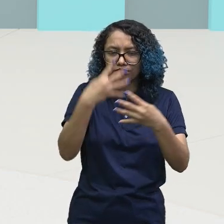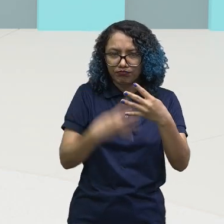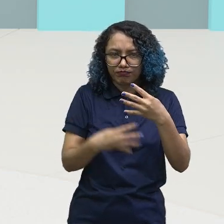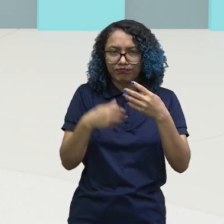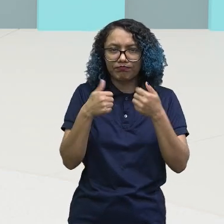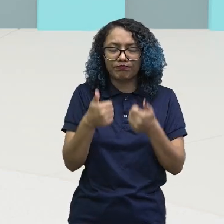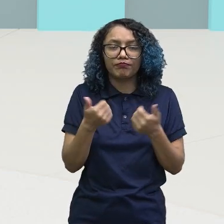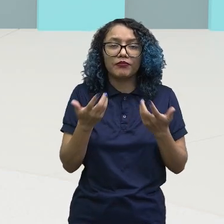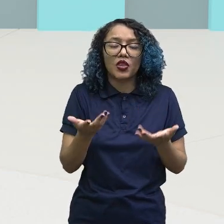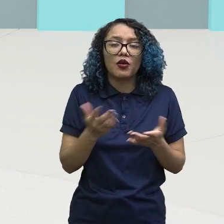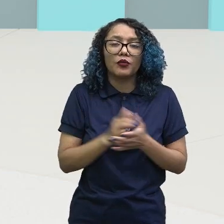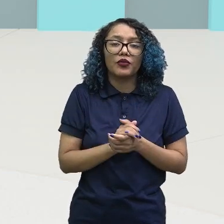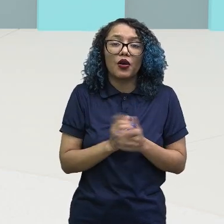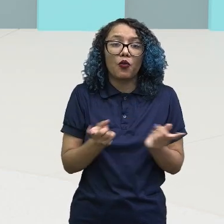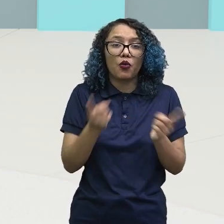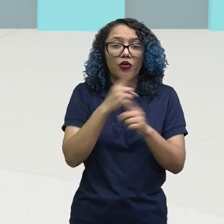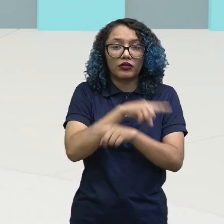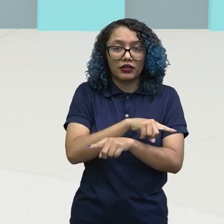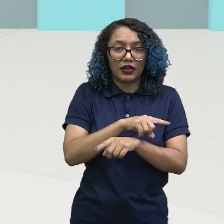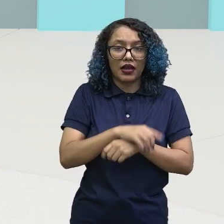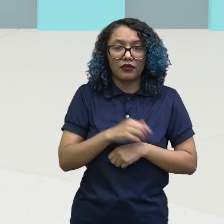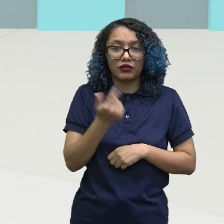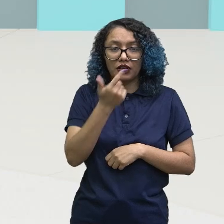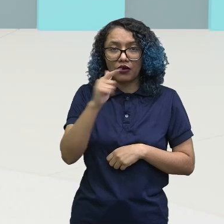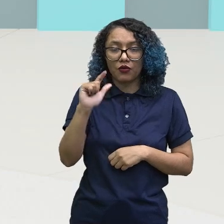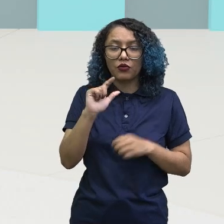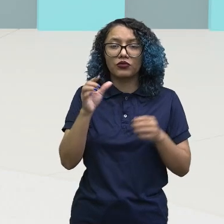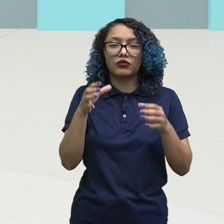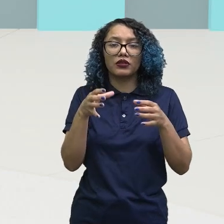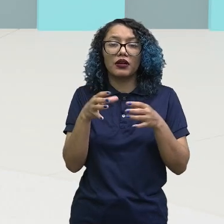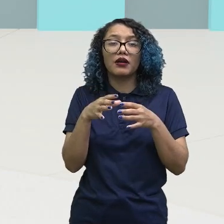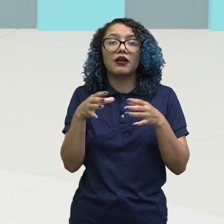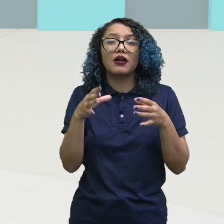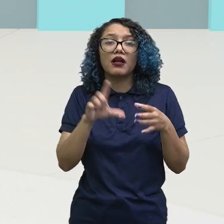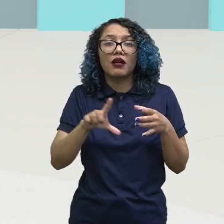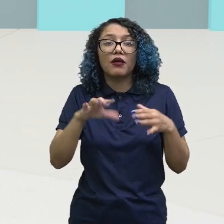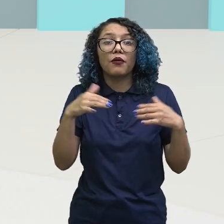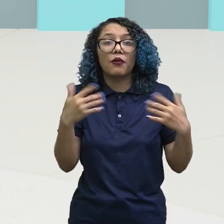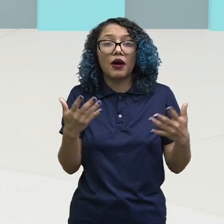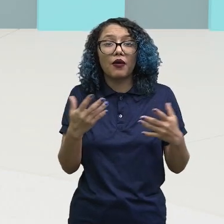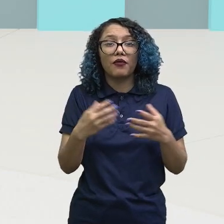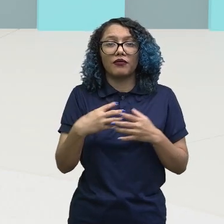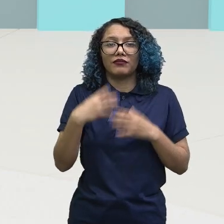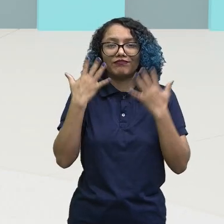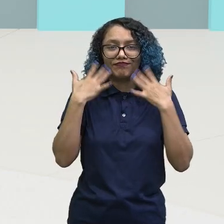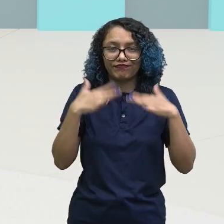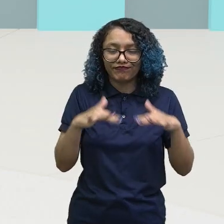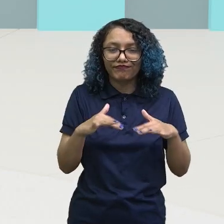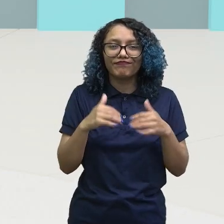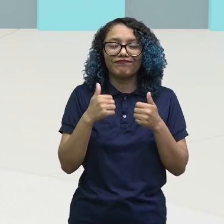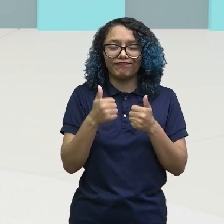veja que realmente é o oposto da outra escola literária, que é o naturalismo. Eu sei que foi muita